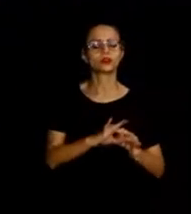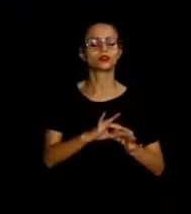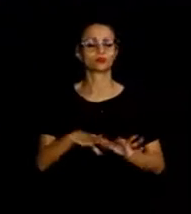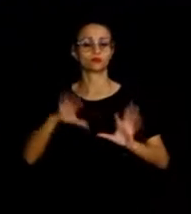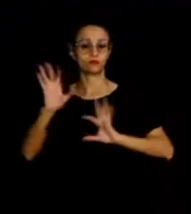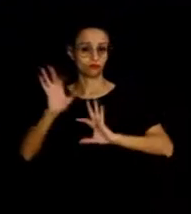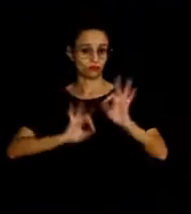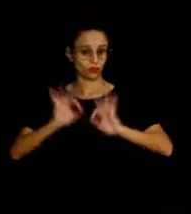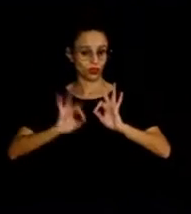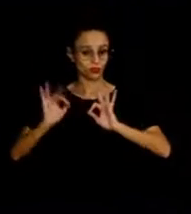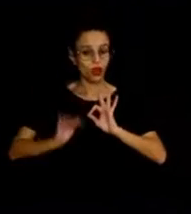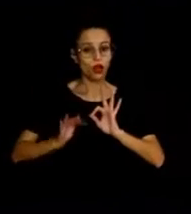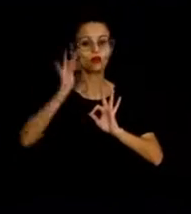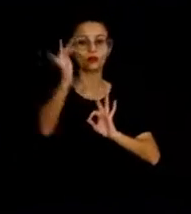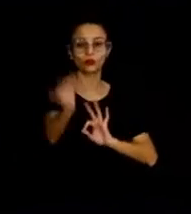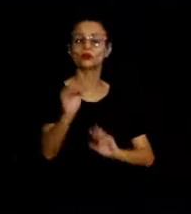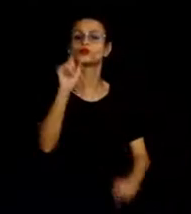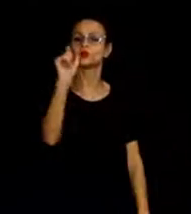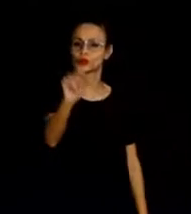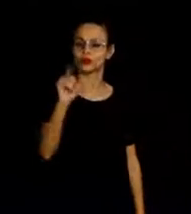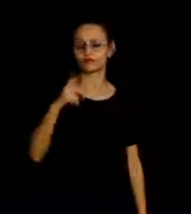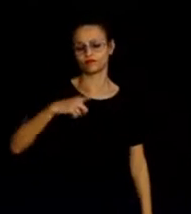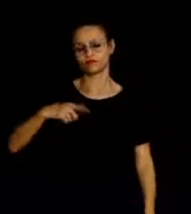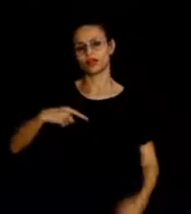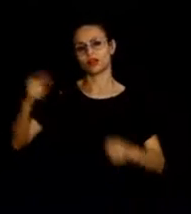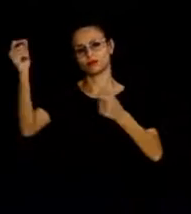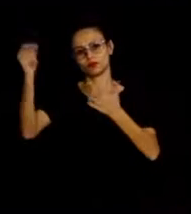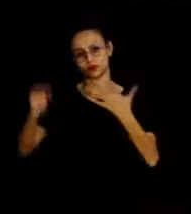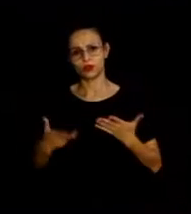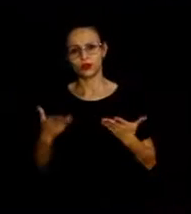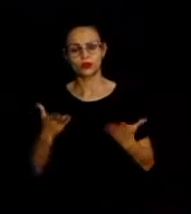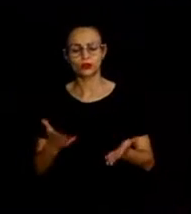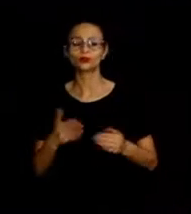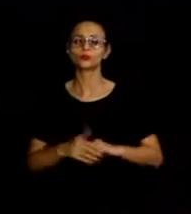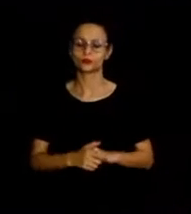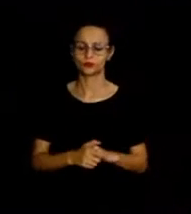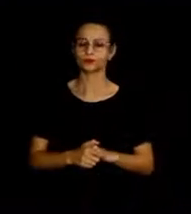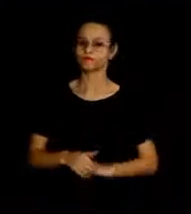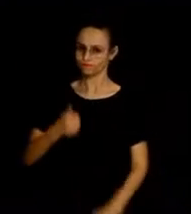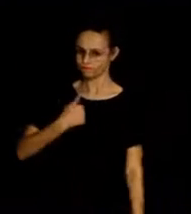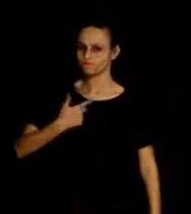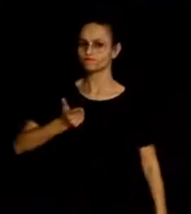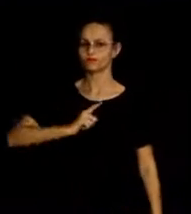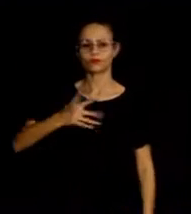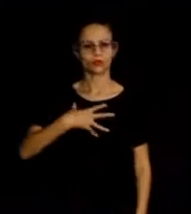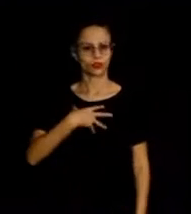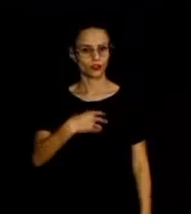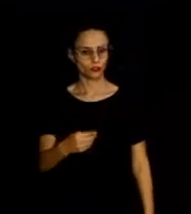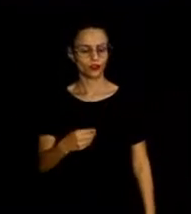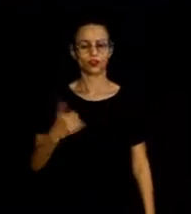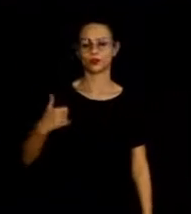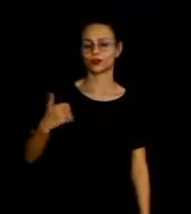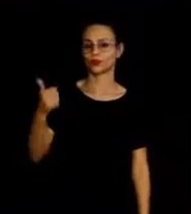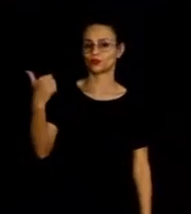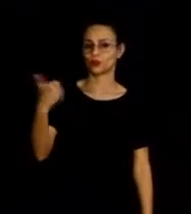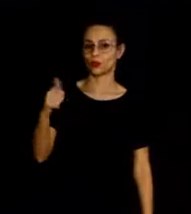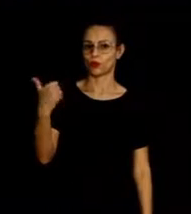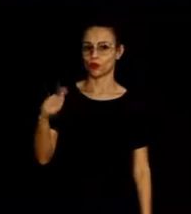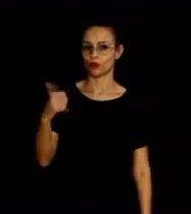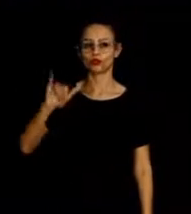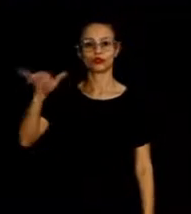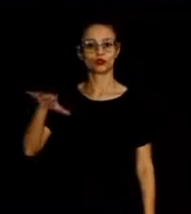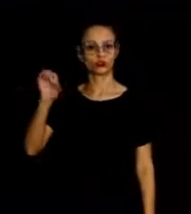preparação para o futuro que passa por isso eu tenho filhos Eu tenho um filho de 11 anos